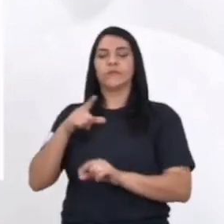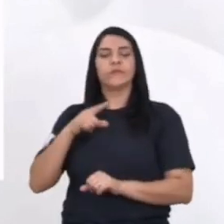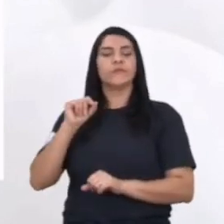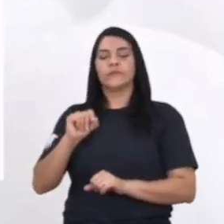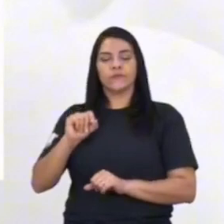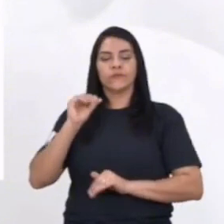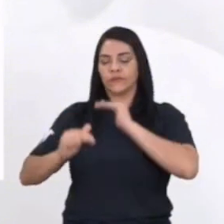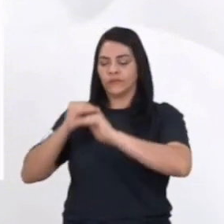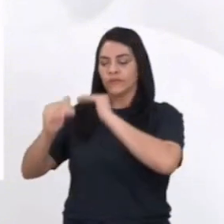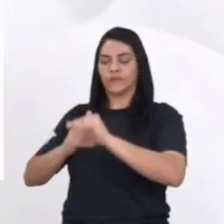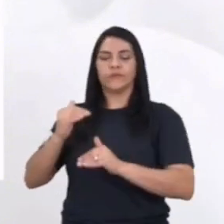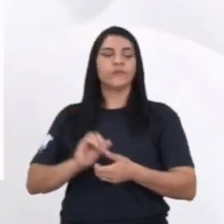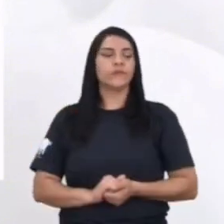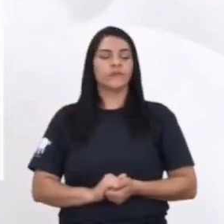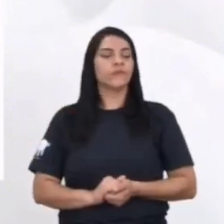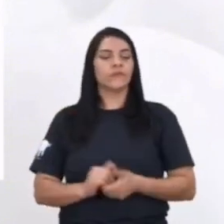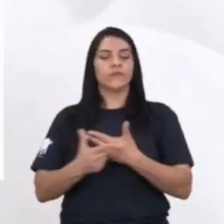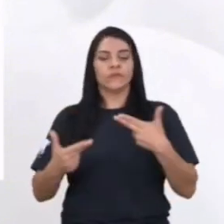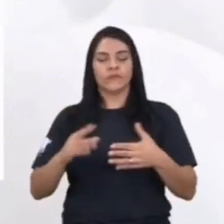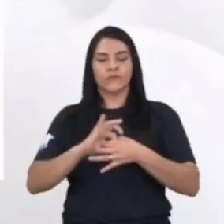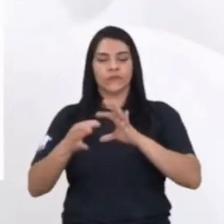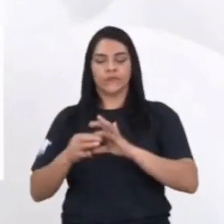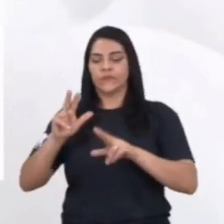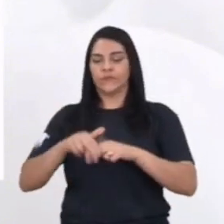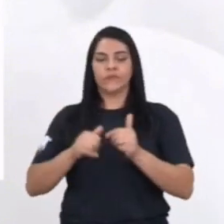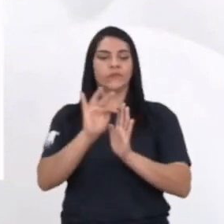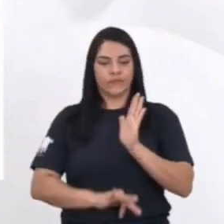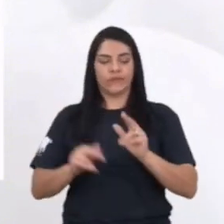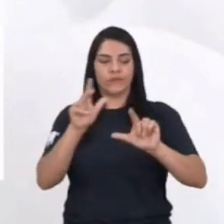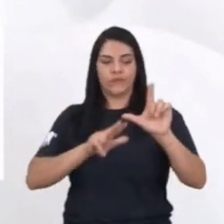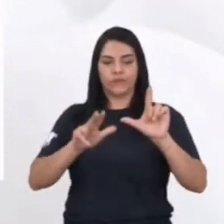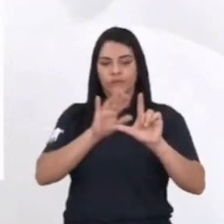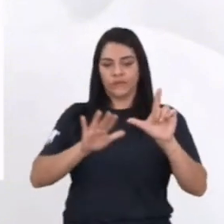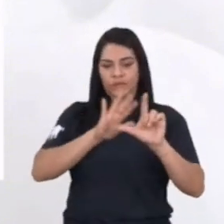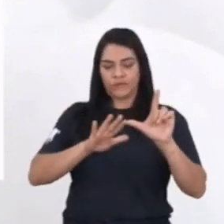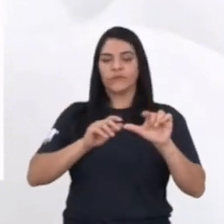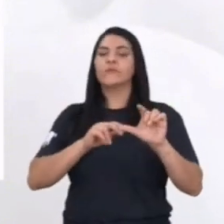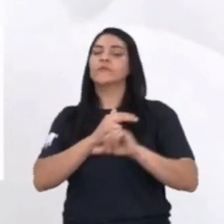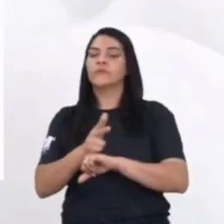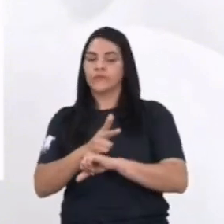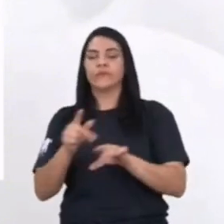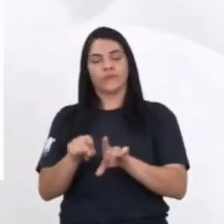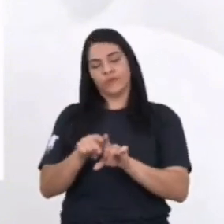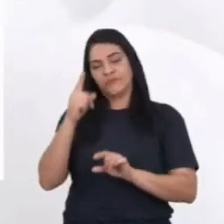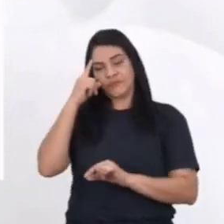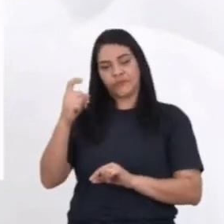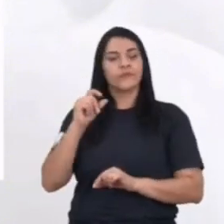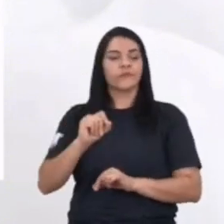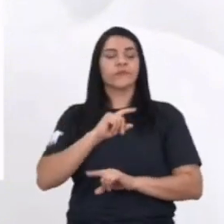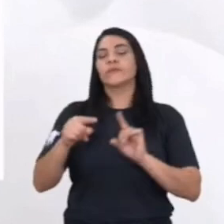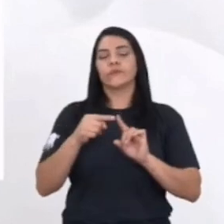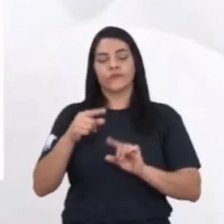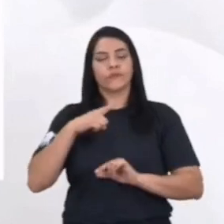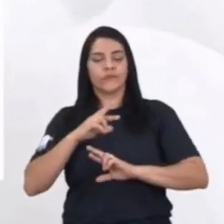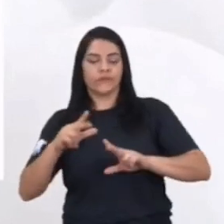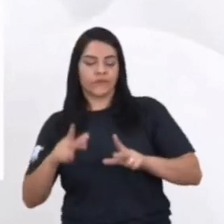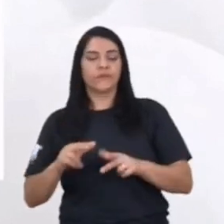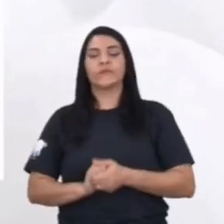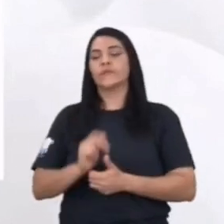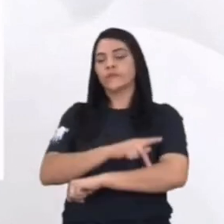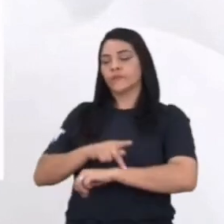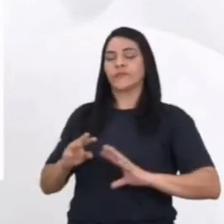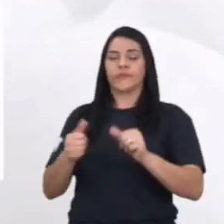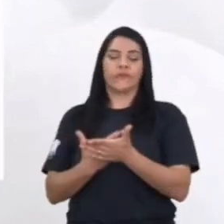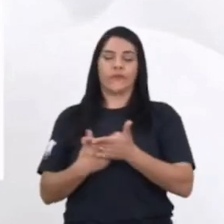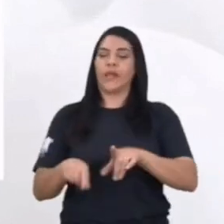priorizar a construção de questões mais contextualizadas por meio de textos, imagens, vídeos, e a ideia aqui, na verdade, é mobilizar com esses recursos diferentes demandas pedagógicas dos alunos